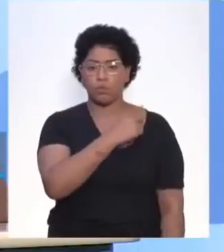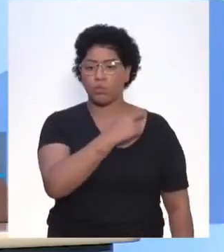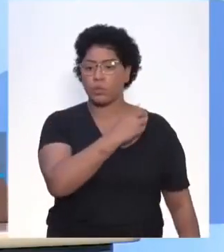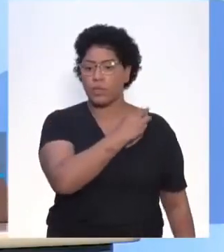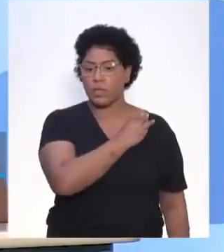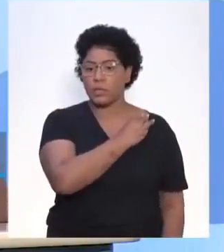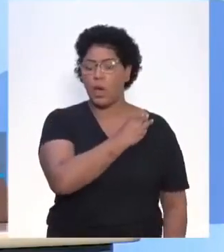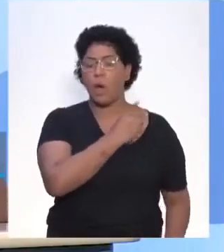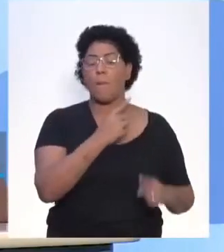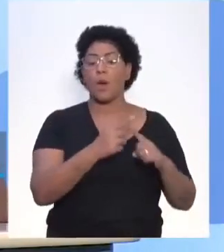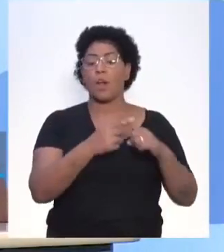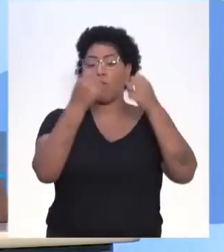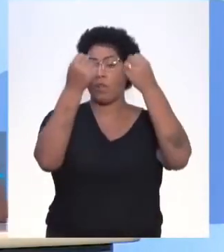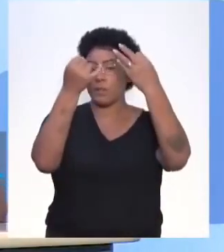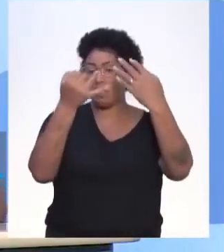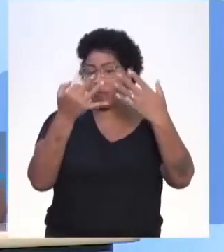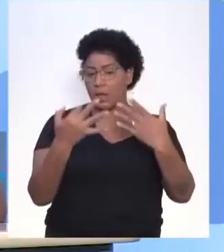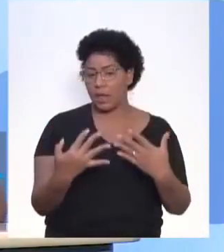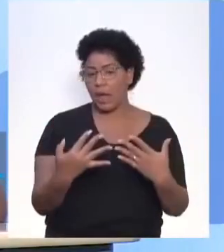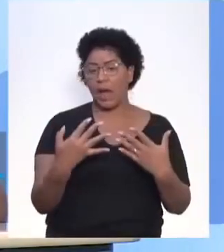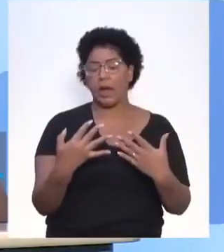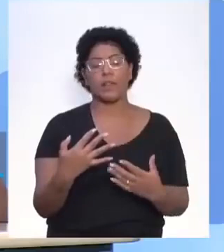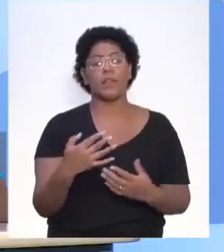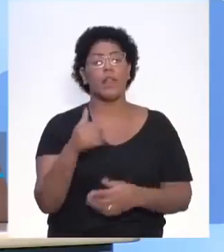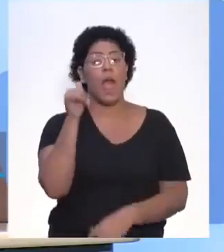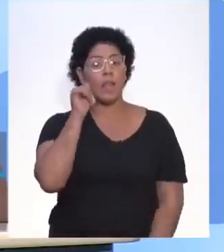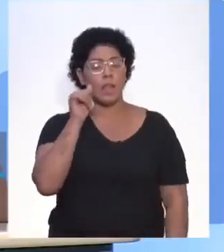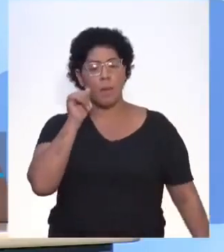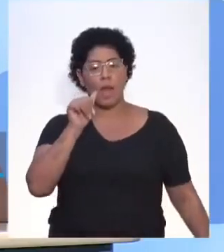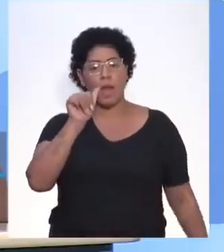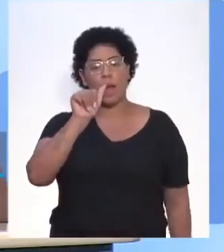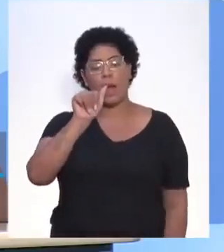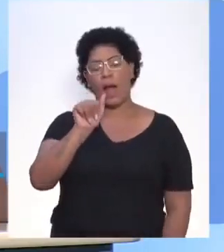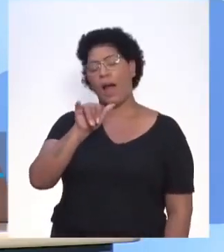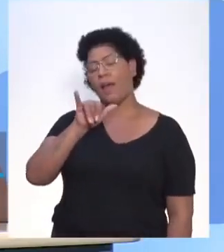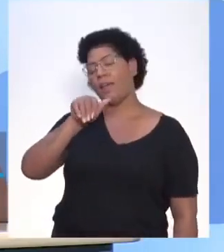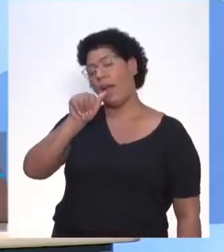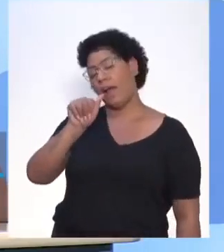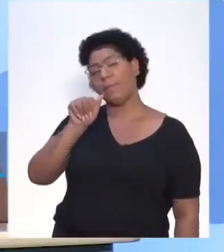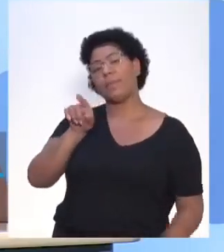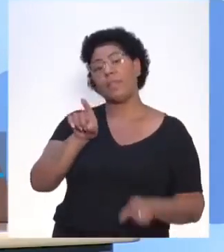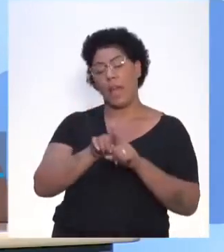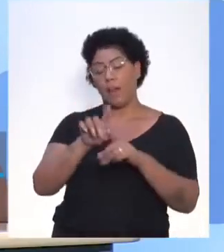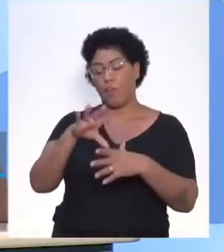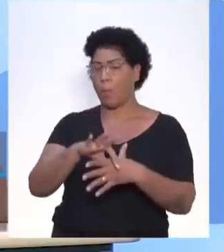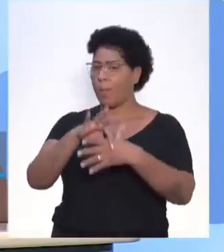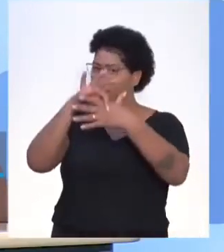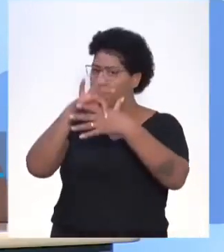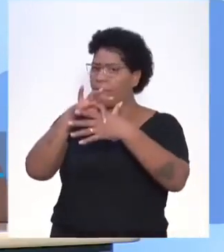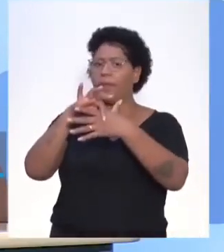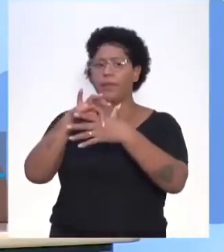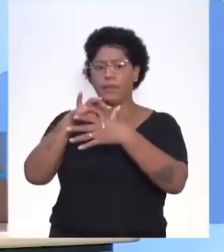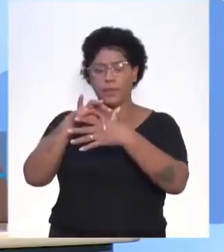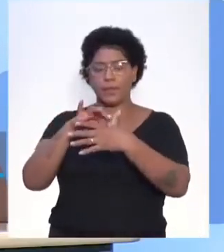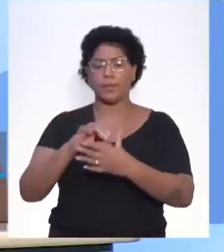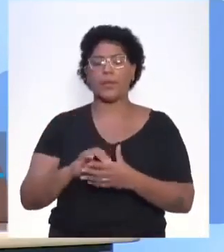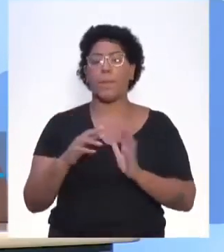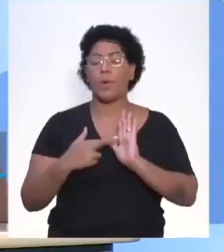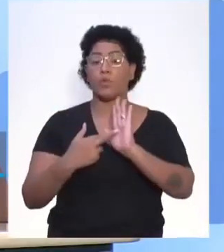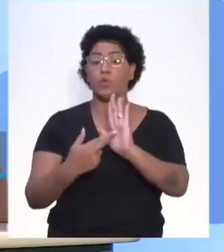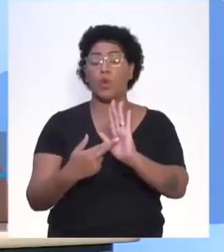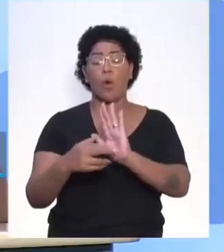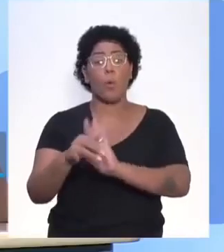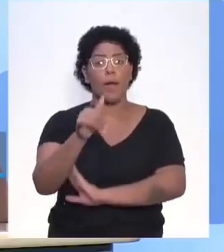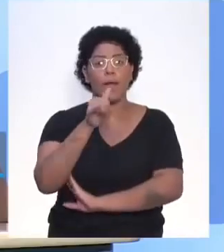falar especificamente da história da Yaa Asantewaa, porque ela é uma liderança muito marcante, que serve de exemplo